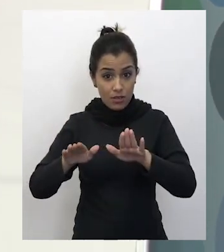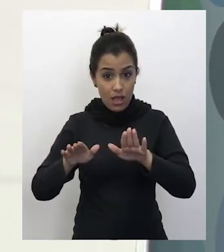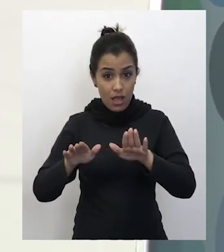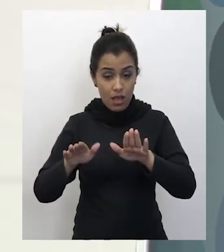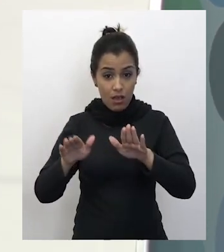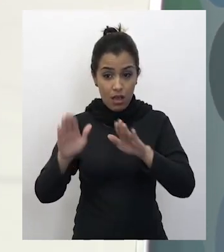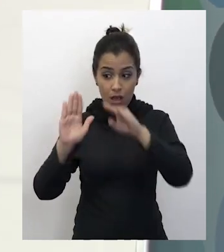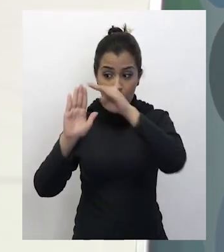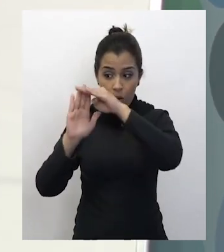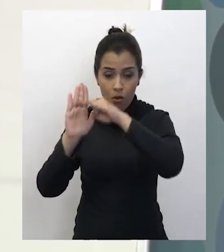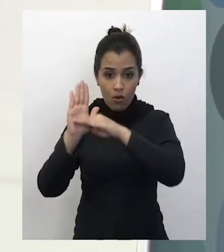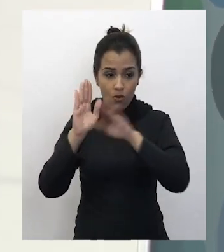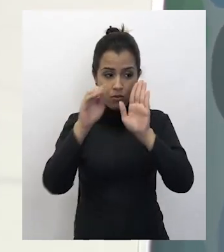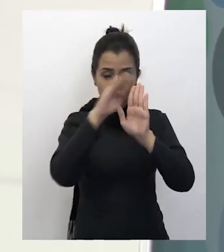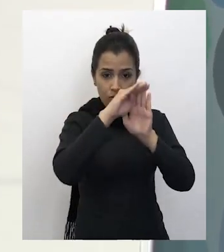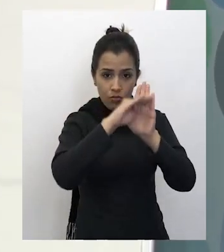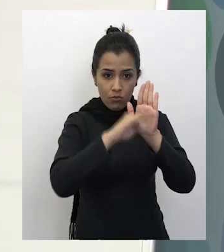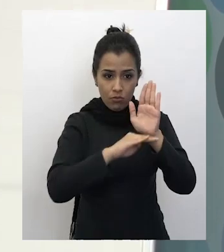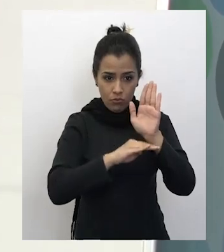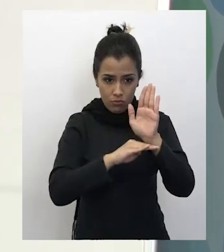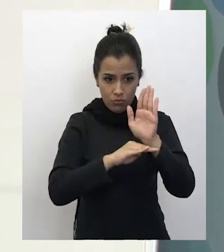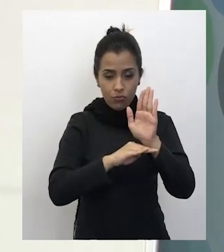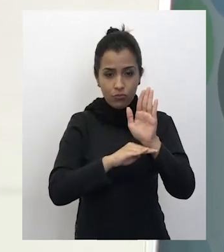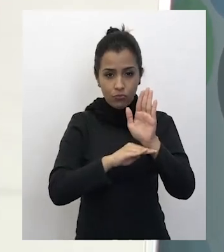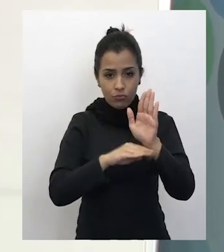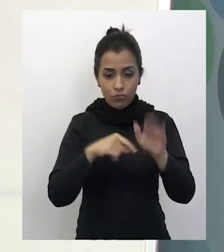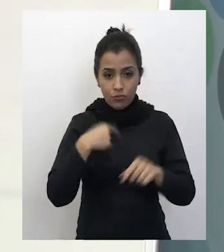isso aqui, a gente criou